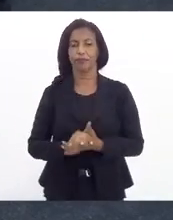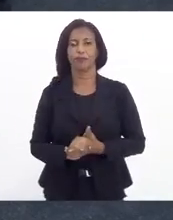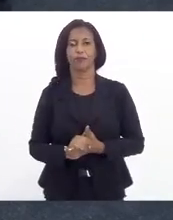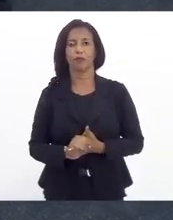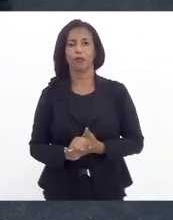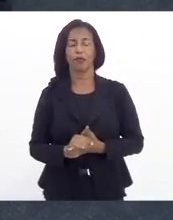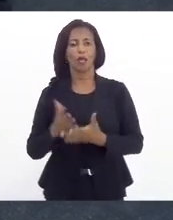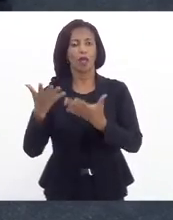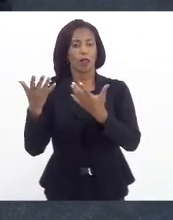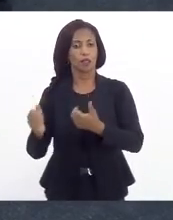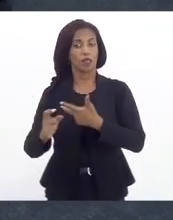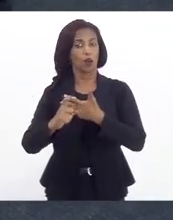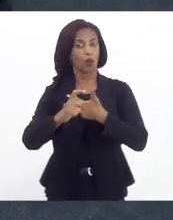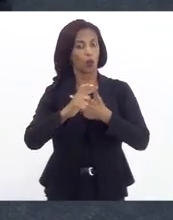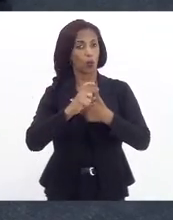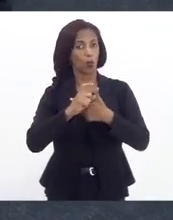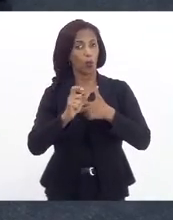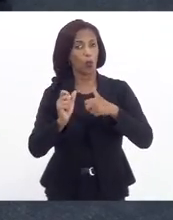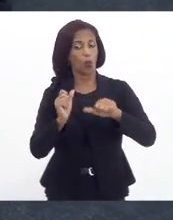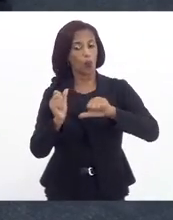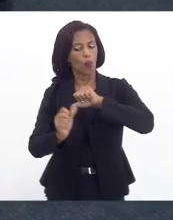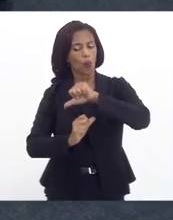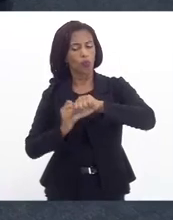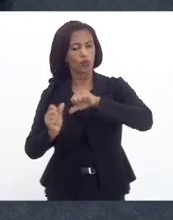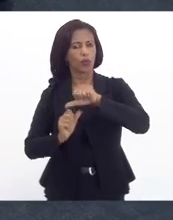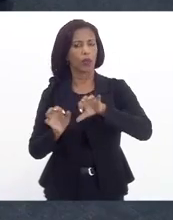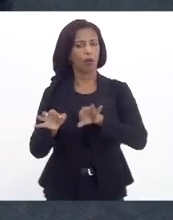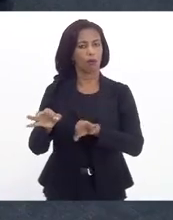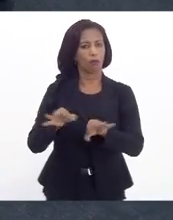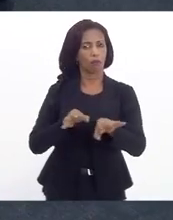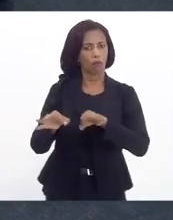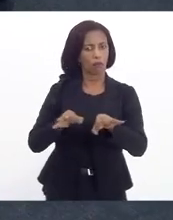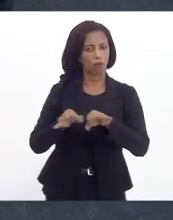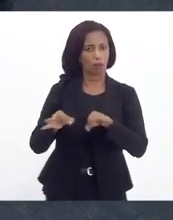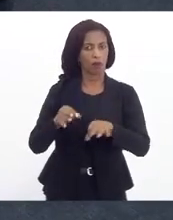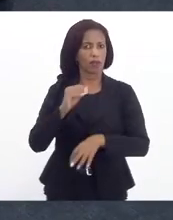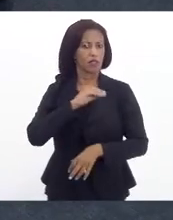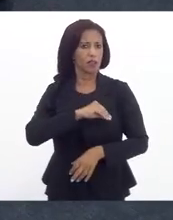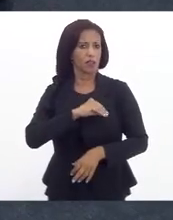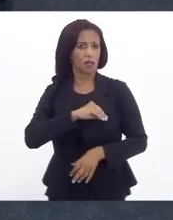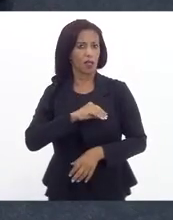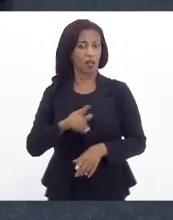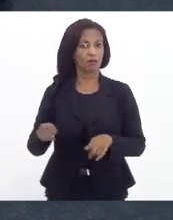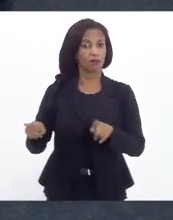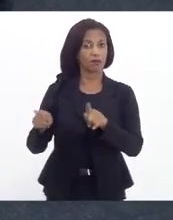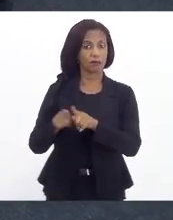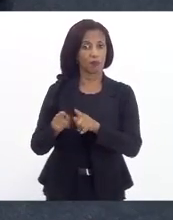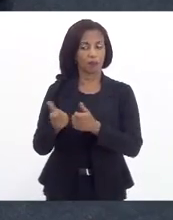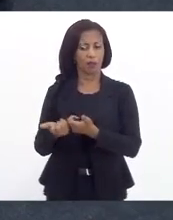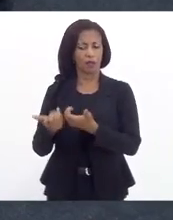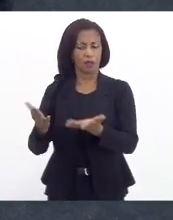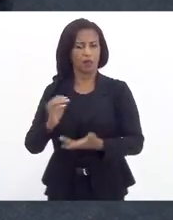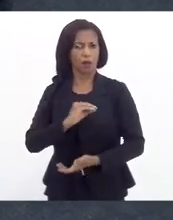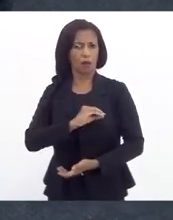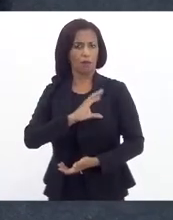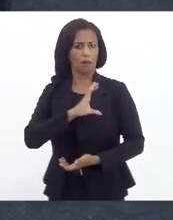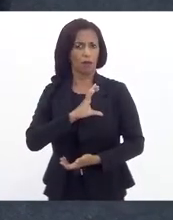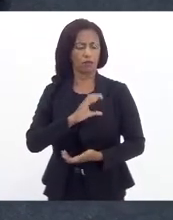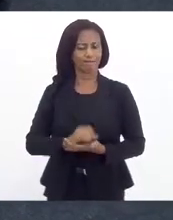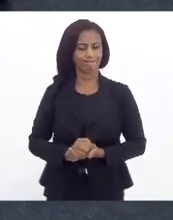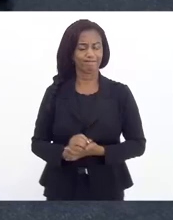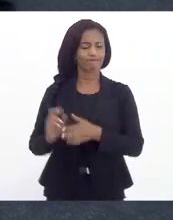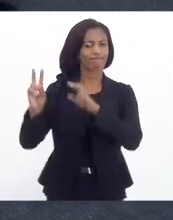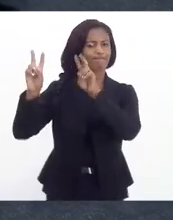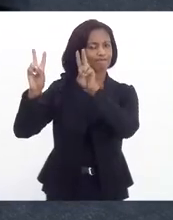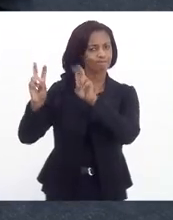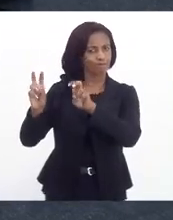permite ao Executivo modificar os planos de cargos e salários, inclusive concedendo aumento. Esse é um tema